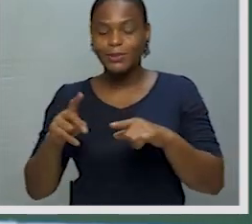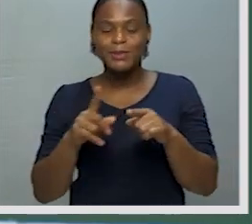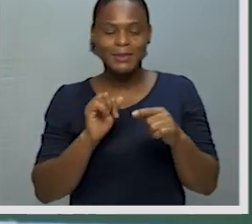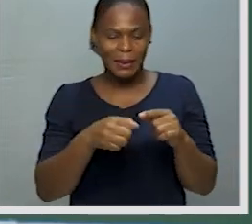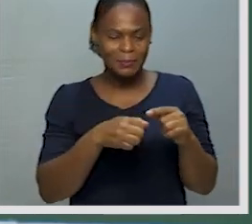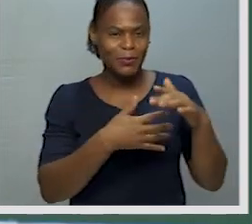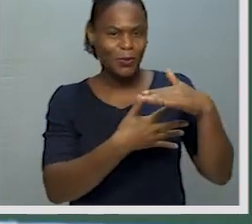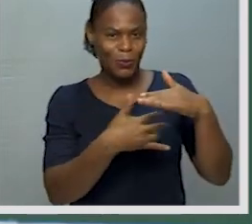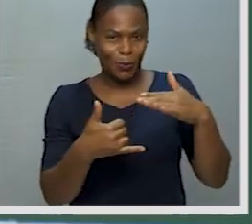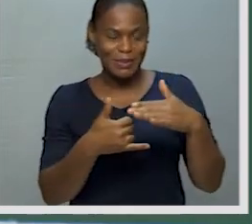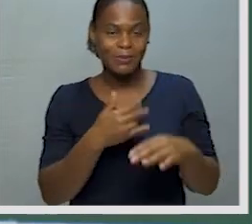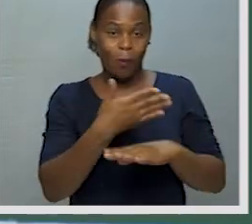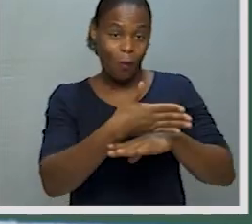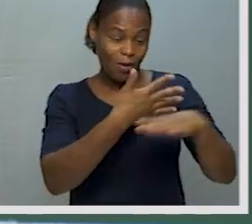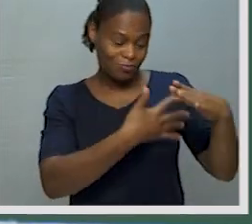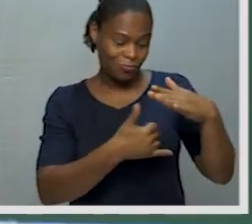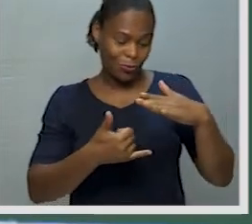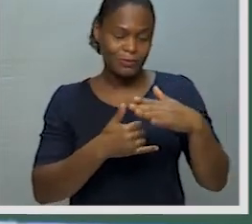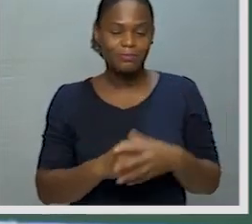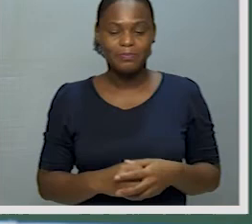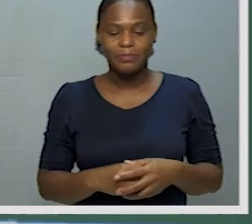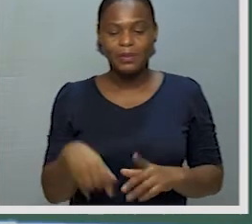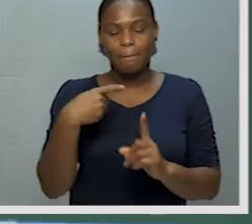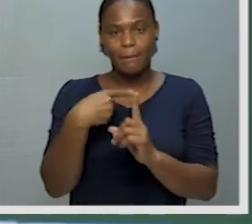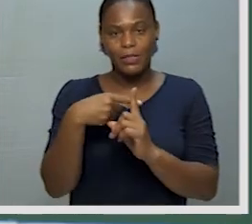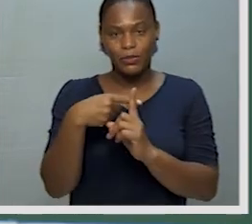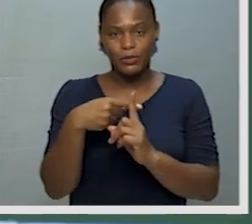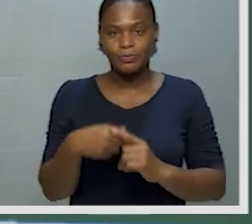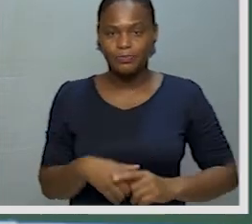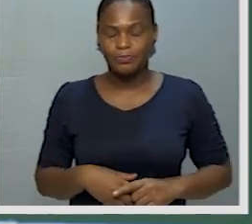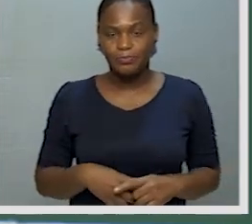Isso. 12. Mais.